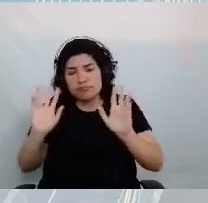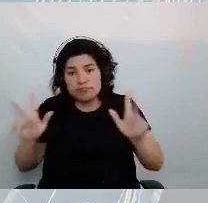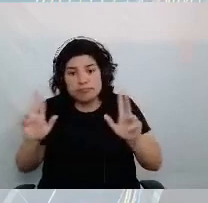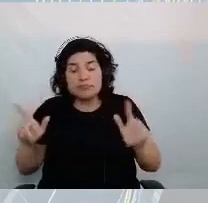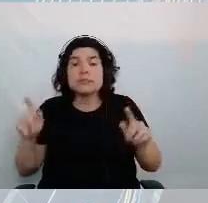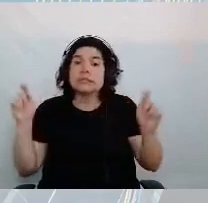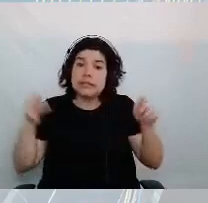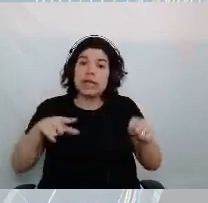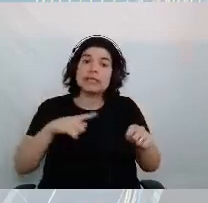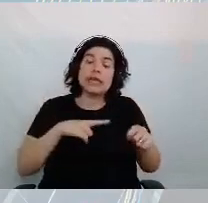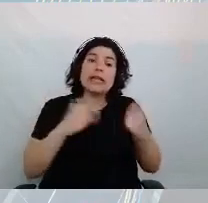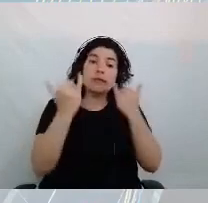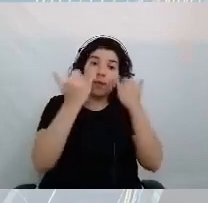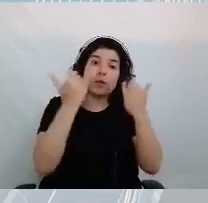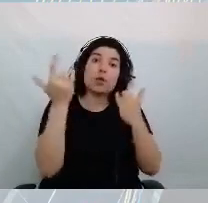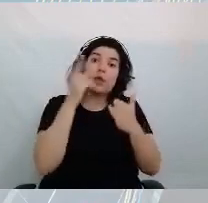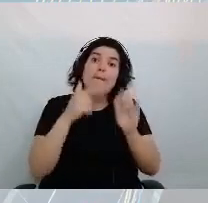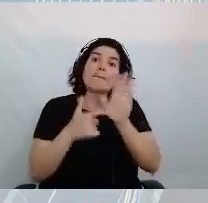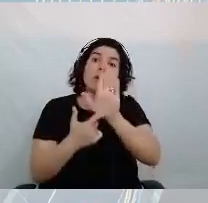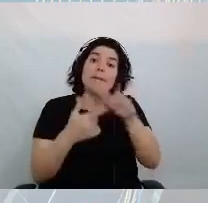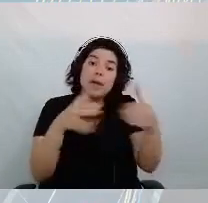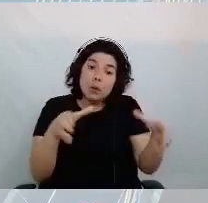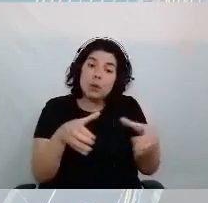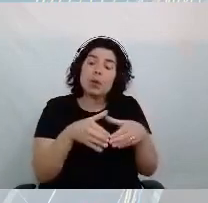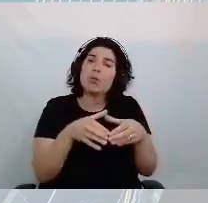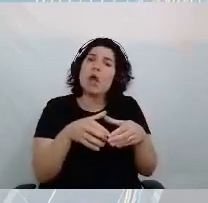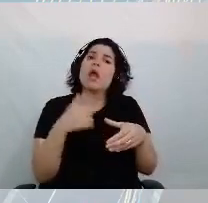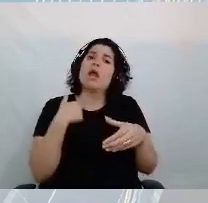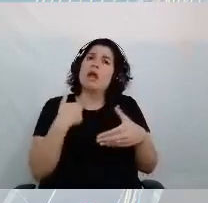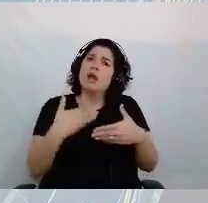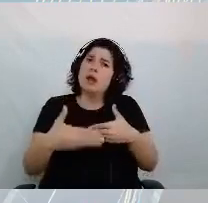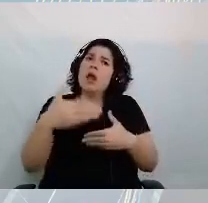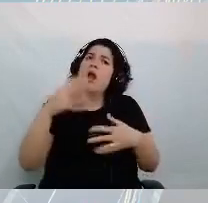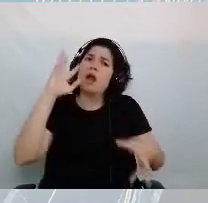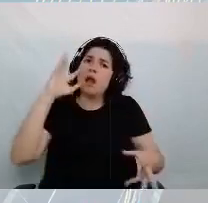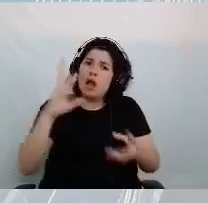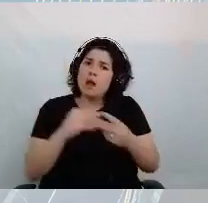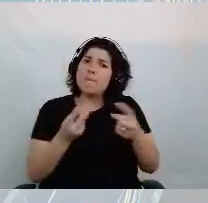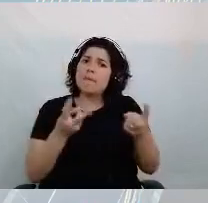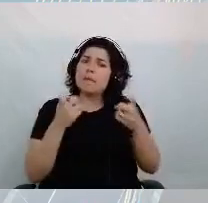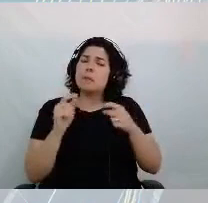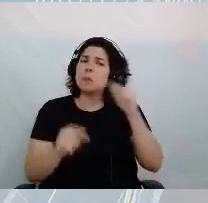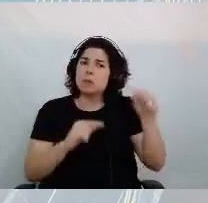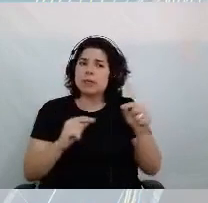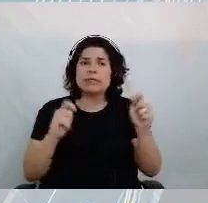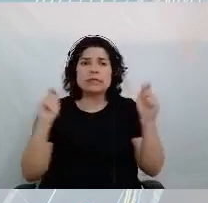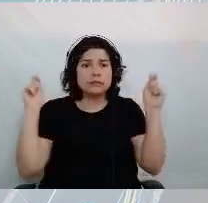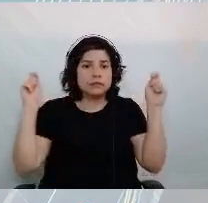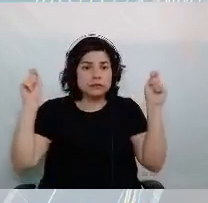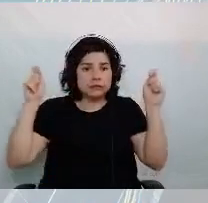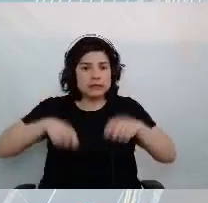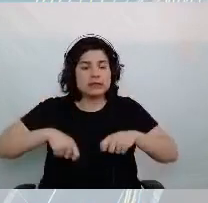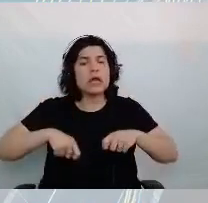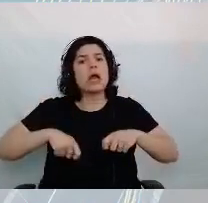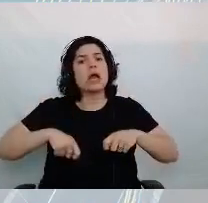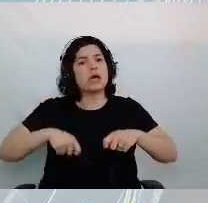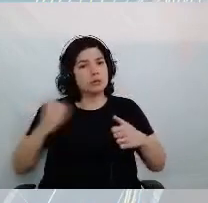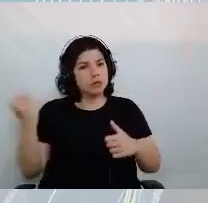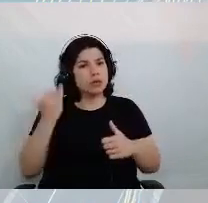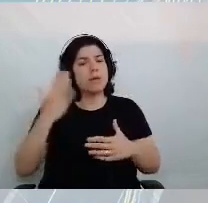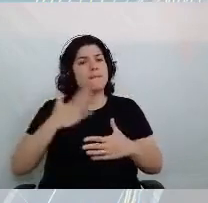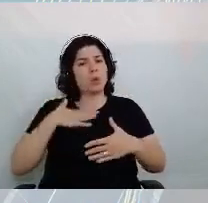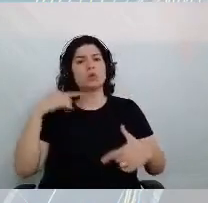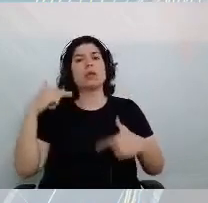apresentar ao time também. Então, eu fui percebendo ao longo do tempo que isso trazia validade também para o que eu estava